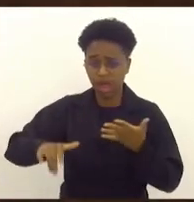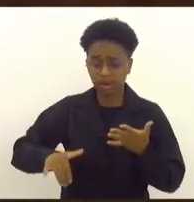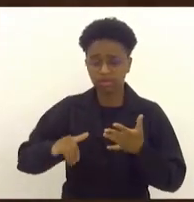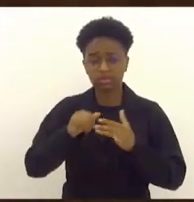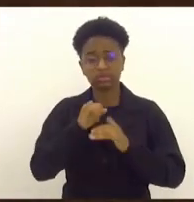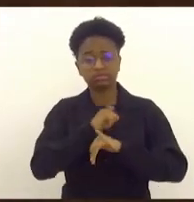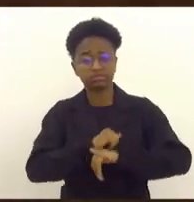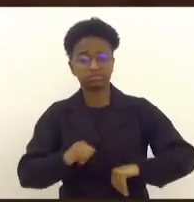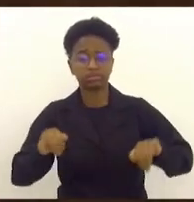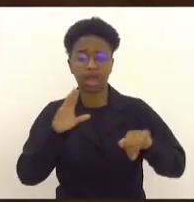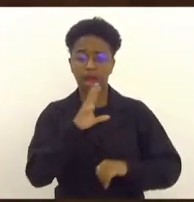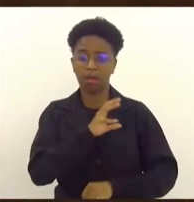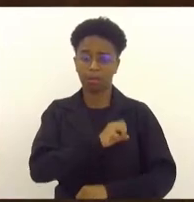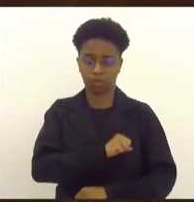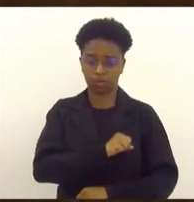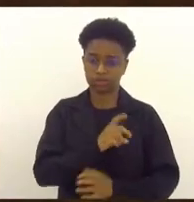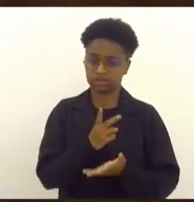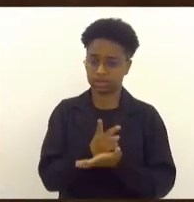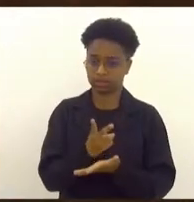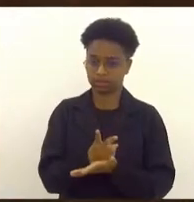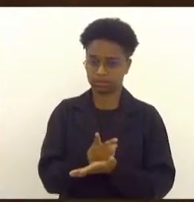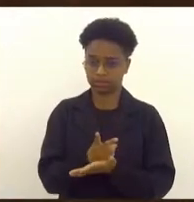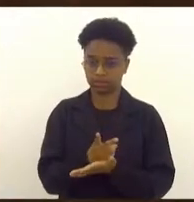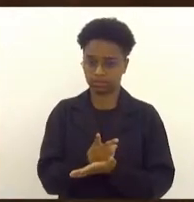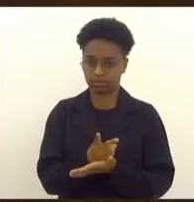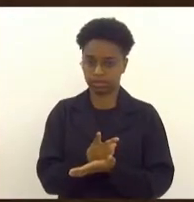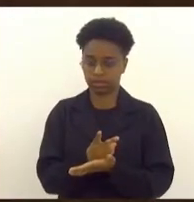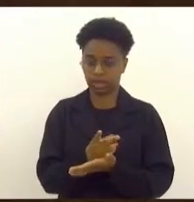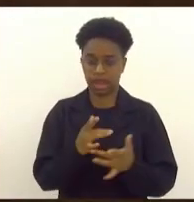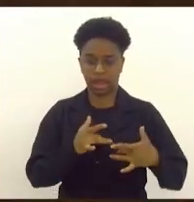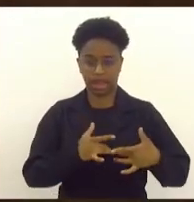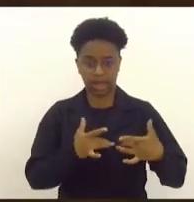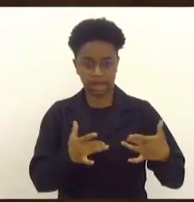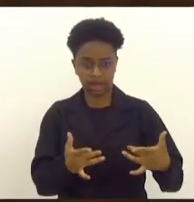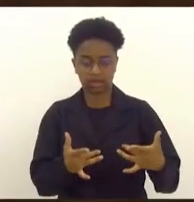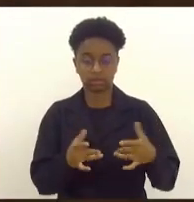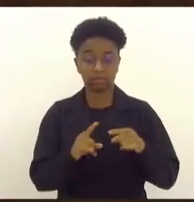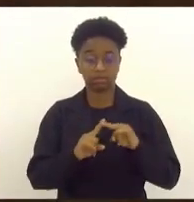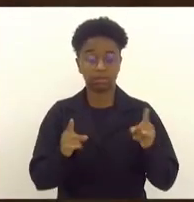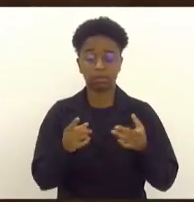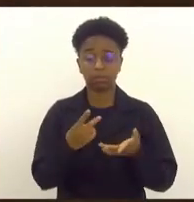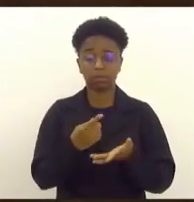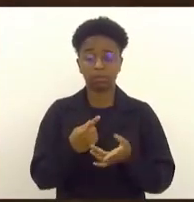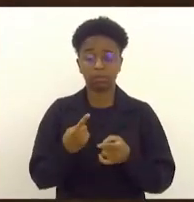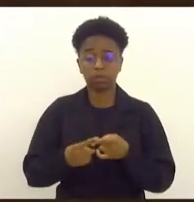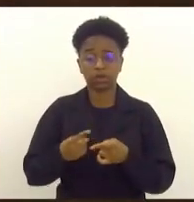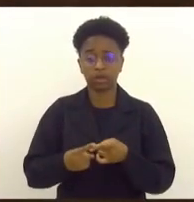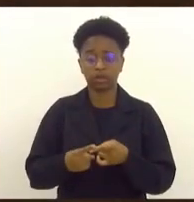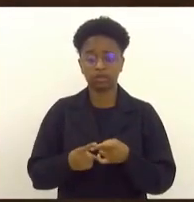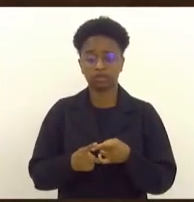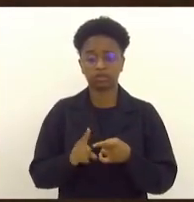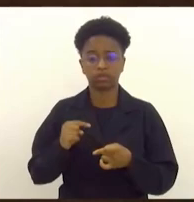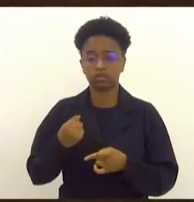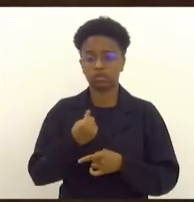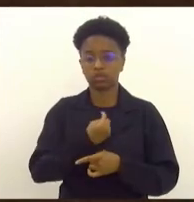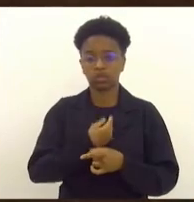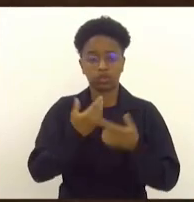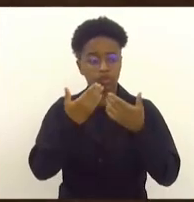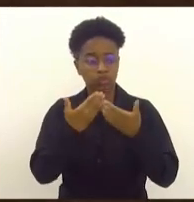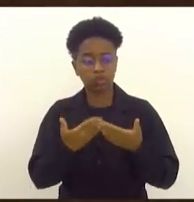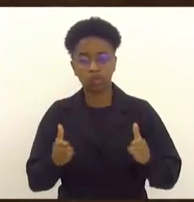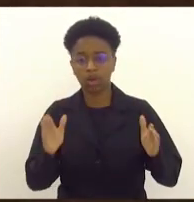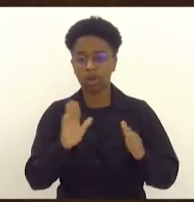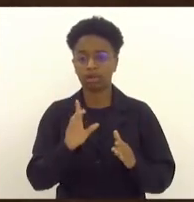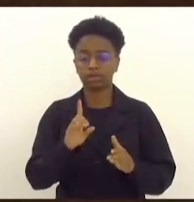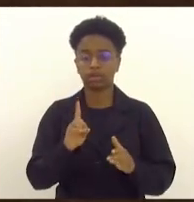o amor né a caridade porque não ampliar isso para